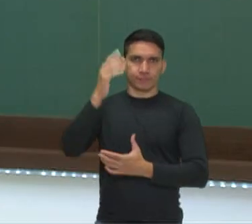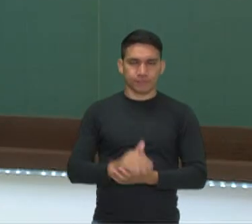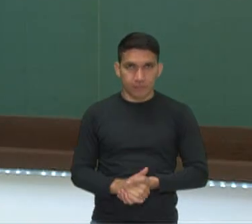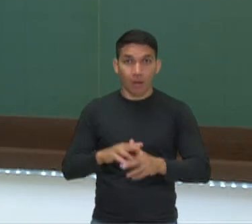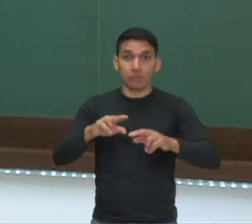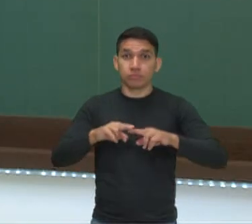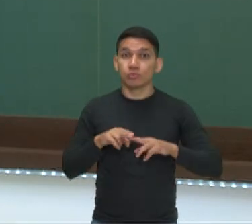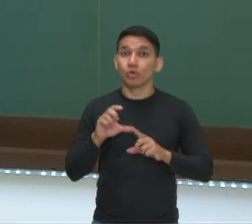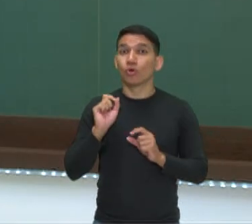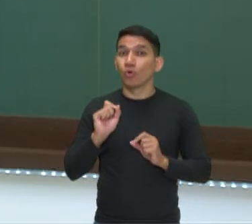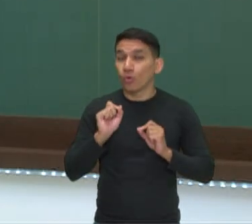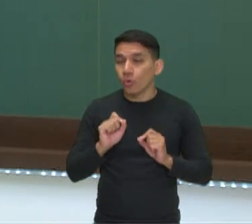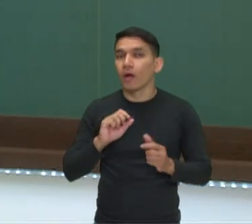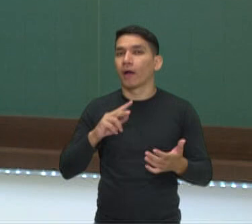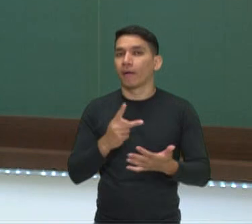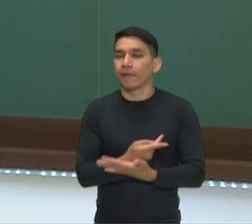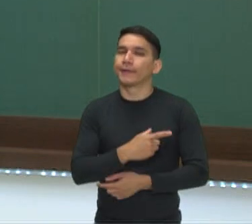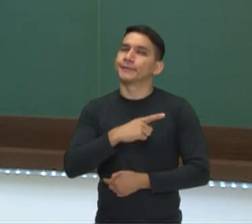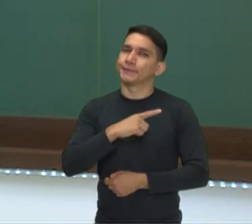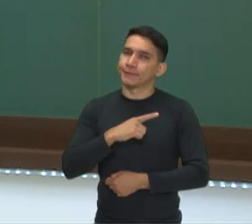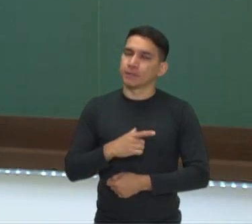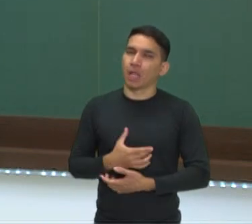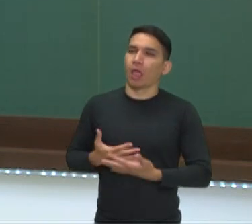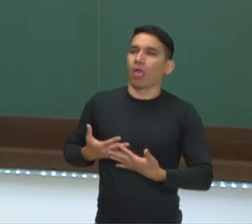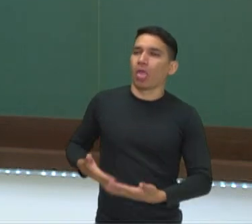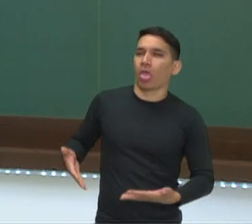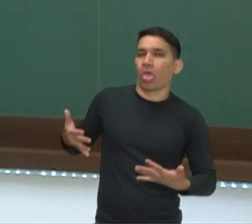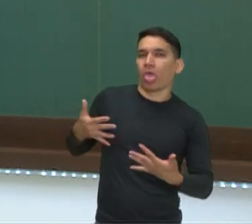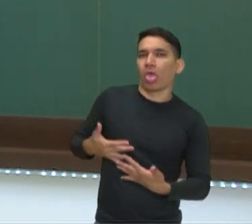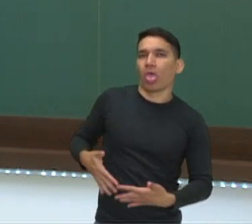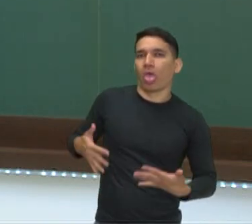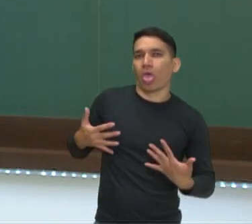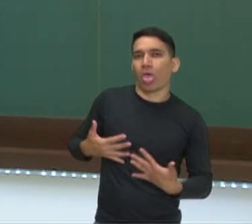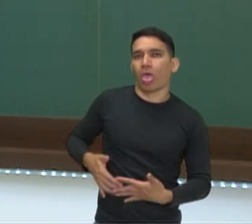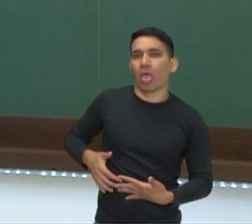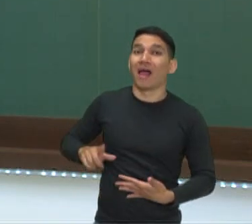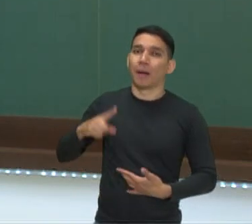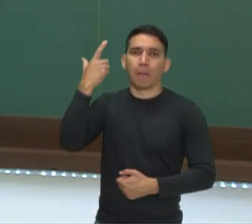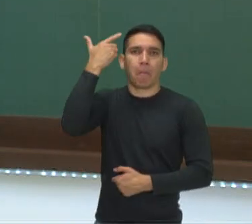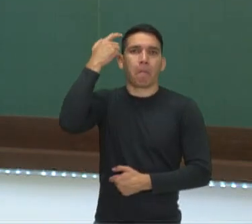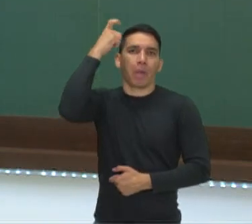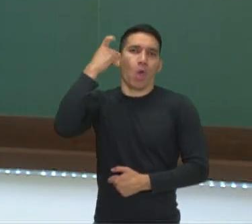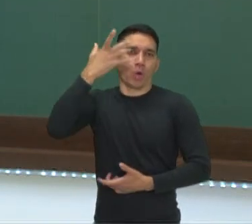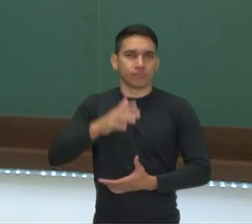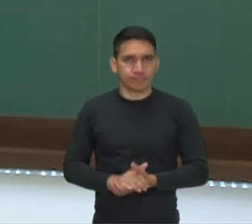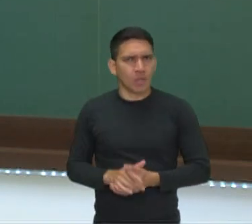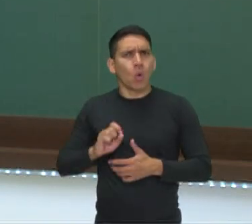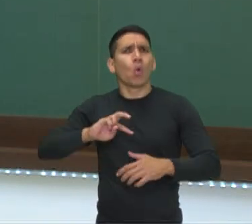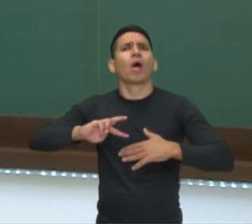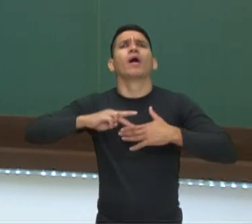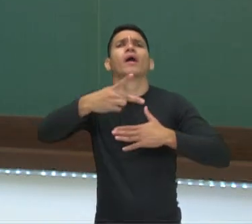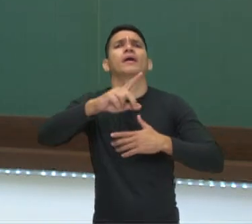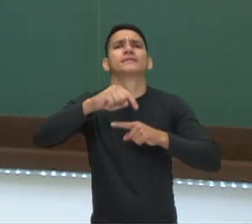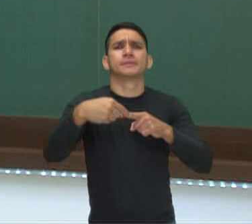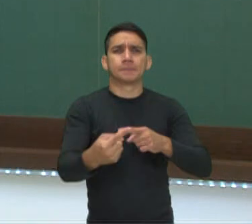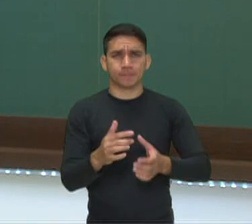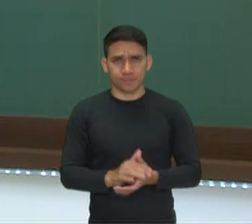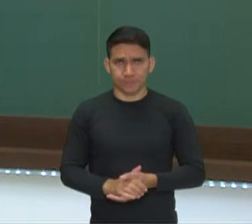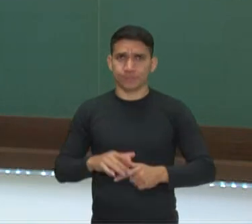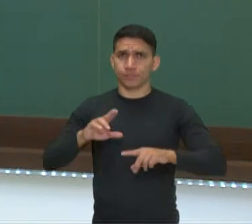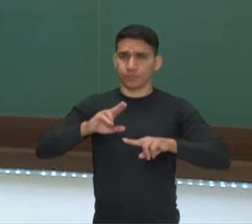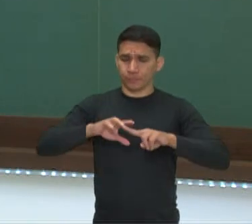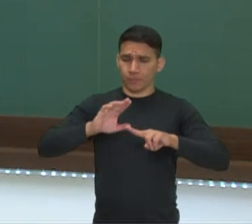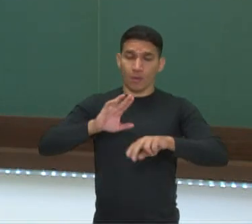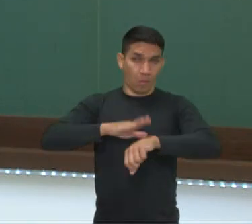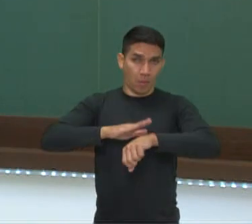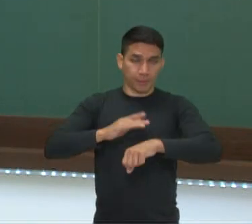que a insuficiência realmente é muito preocupante. O que ela vai gerar posteriormente, né? Aumento da